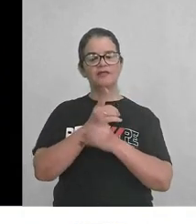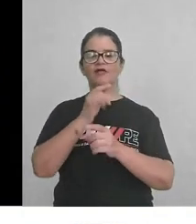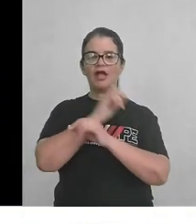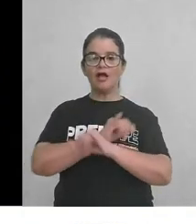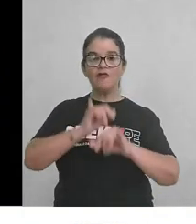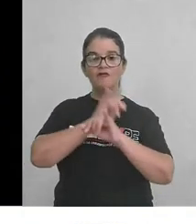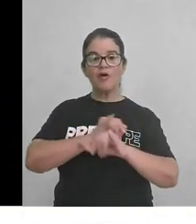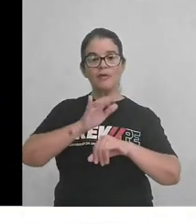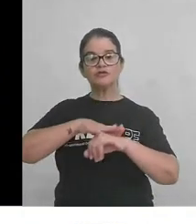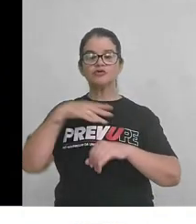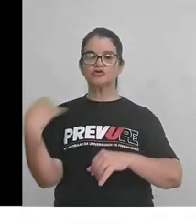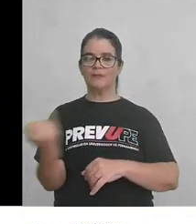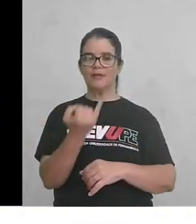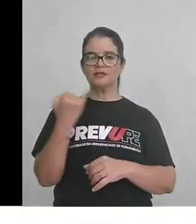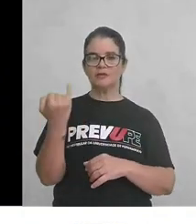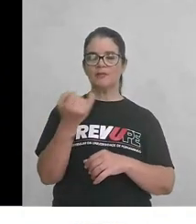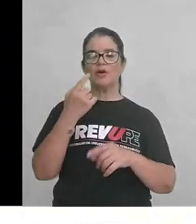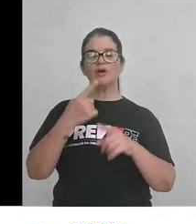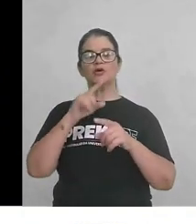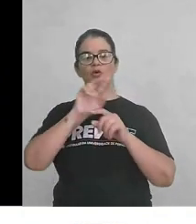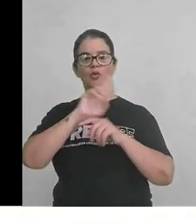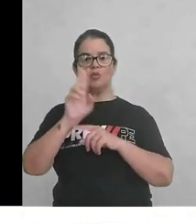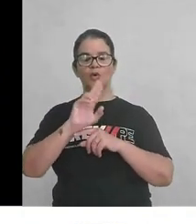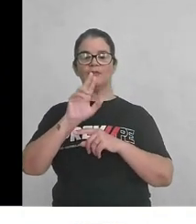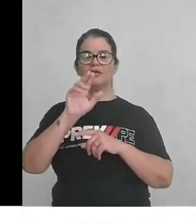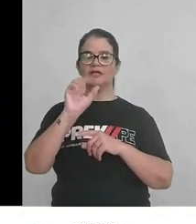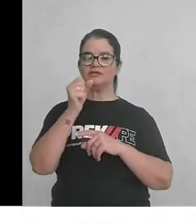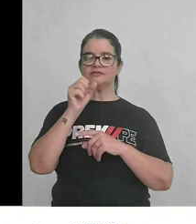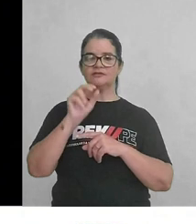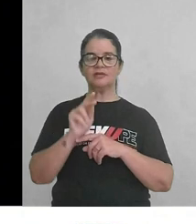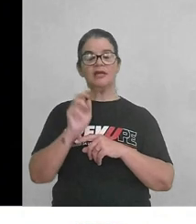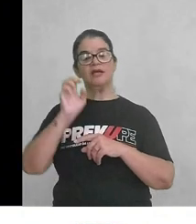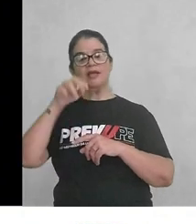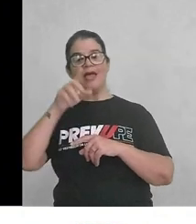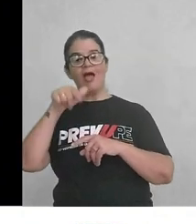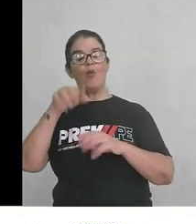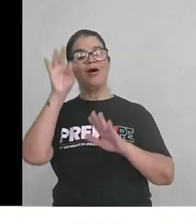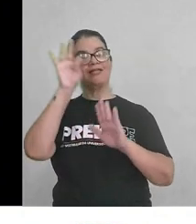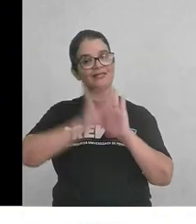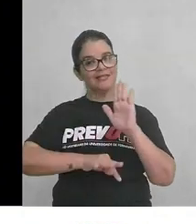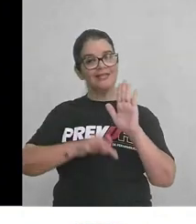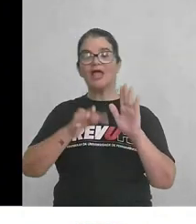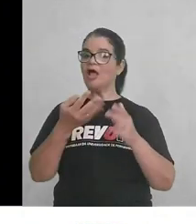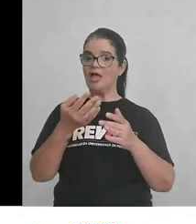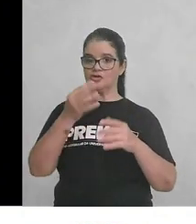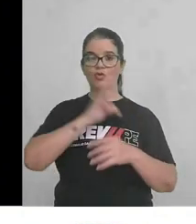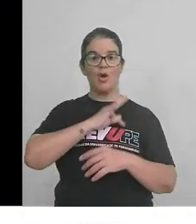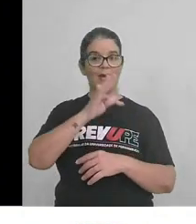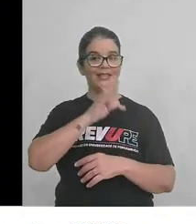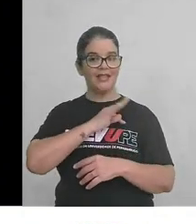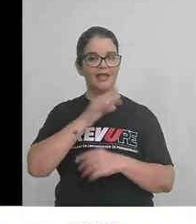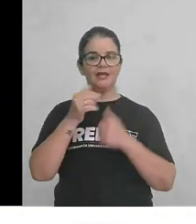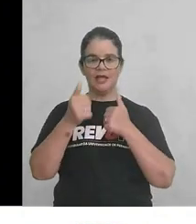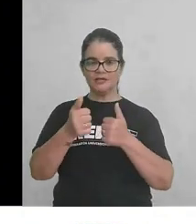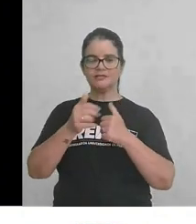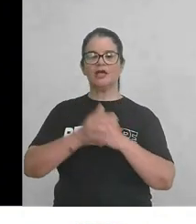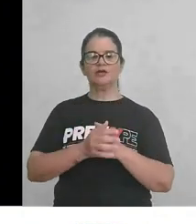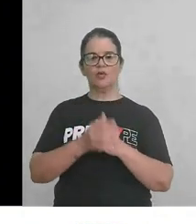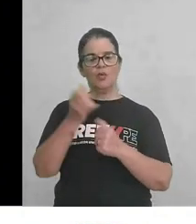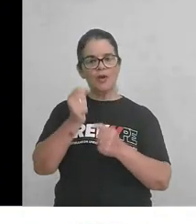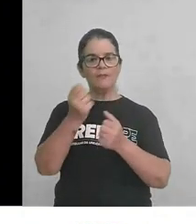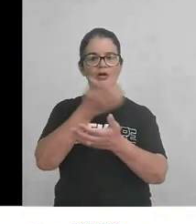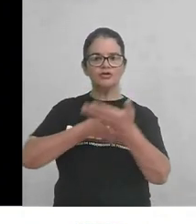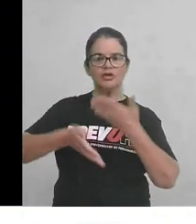uma técnica, certo? Que pode envolver uma leitura de primeiro parágrafo, os títulos,